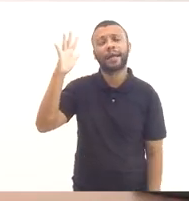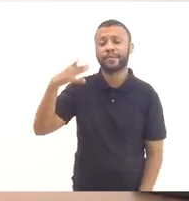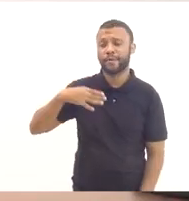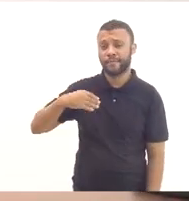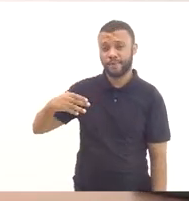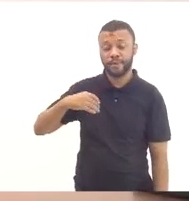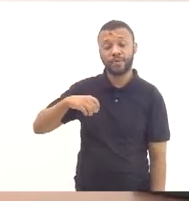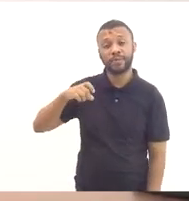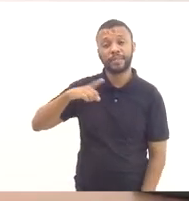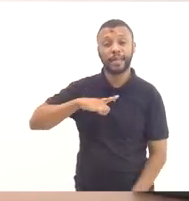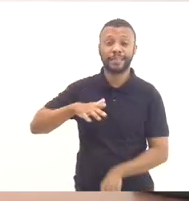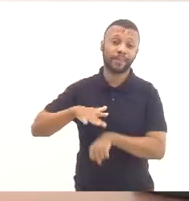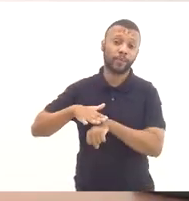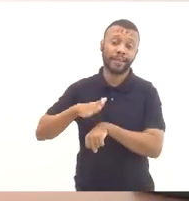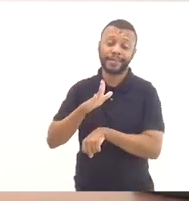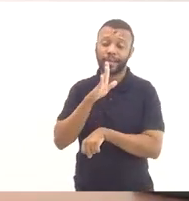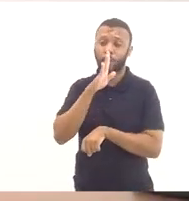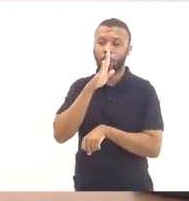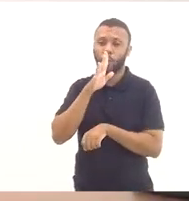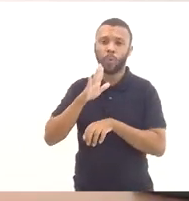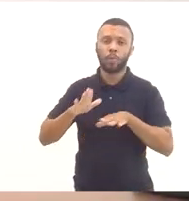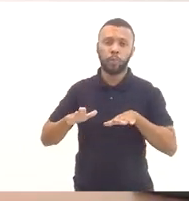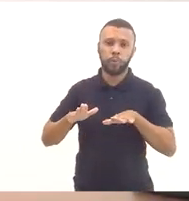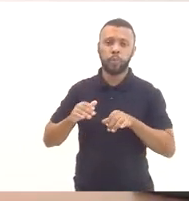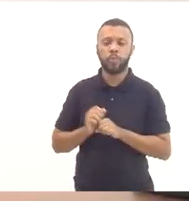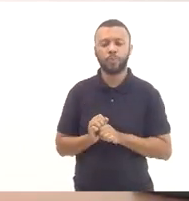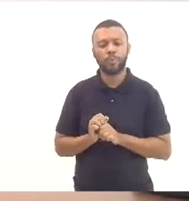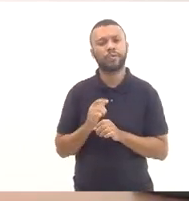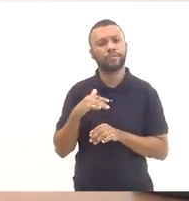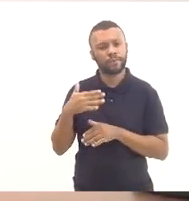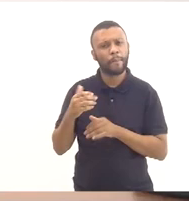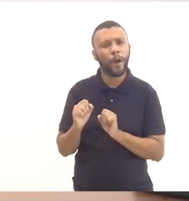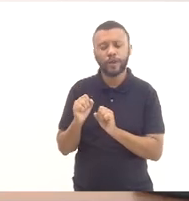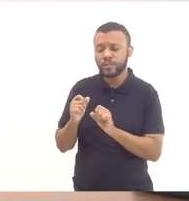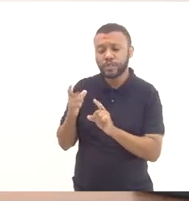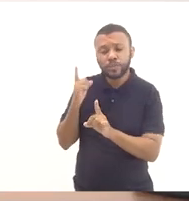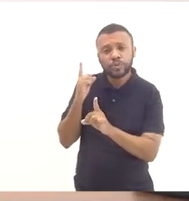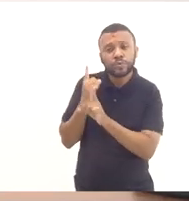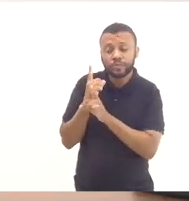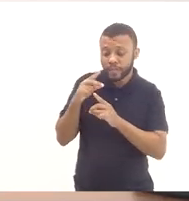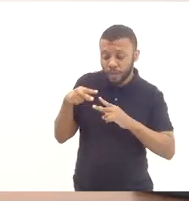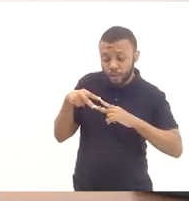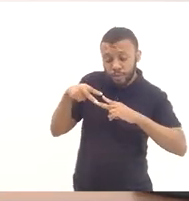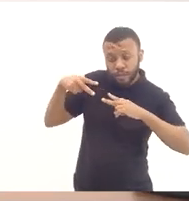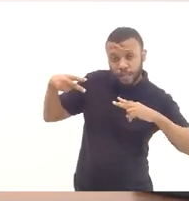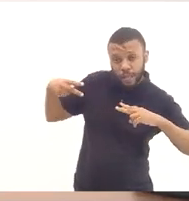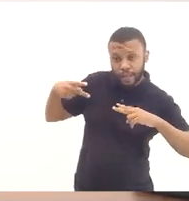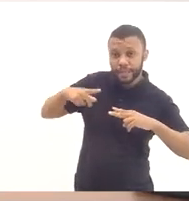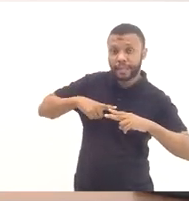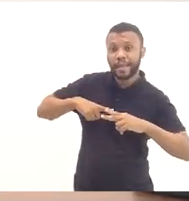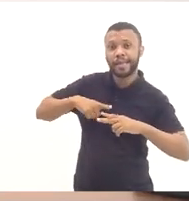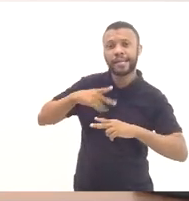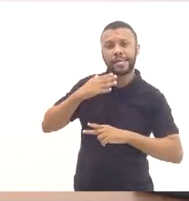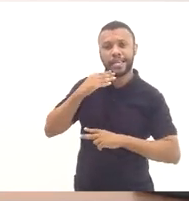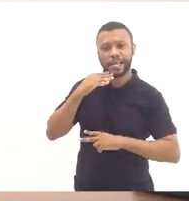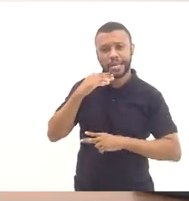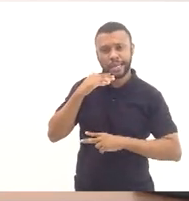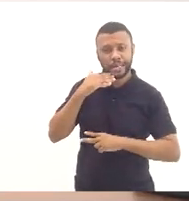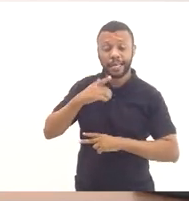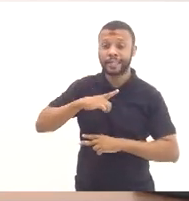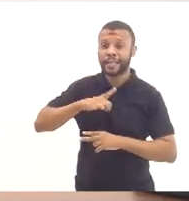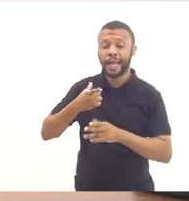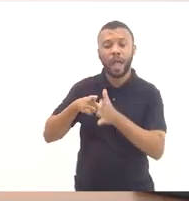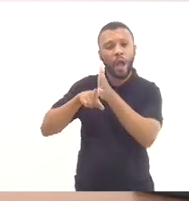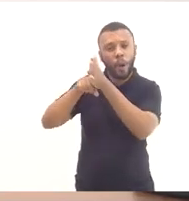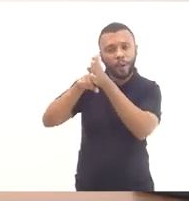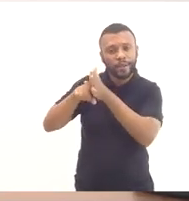porque é uma doença silenciosa Por mais que você possa descobrir no seu ventre que seu filho tem uma doença genética desse tipo de eu Renato existe